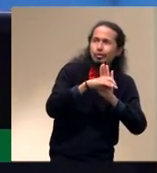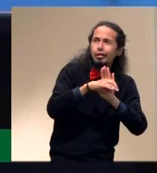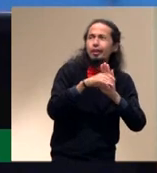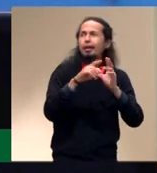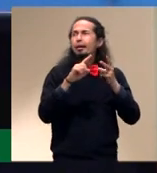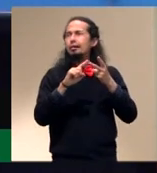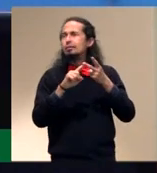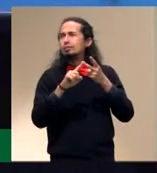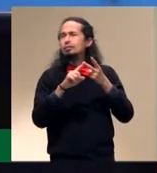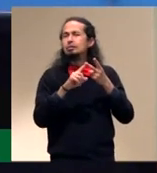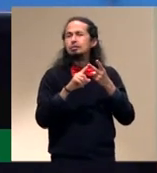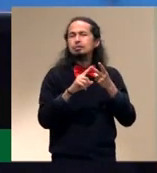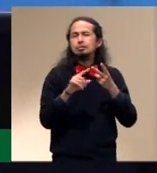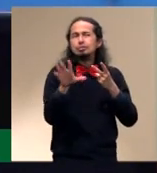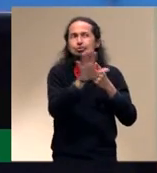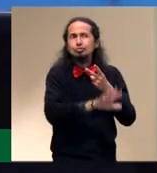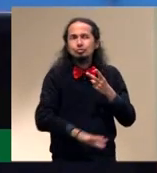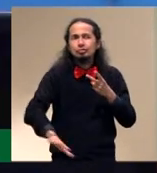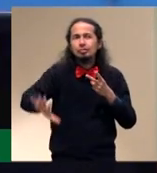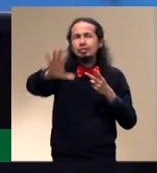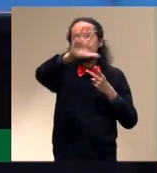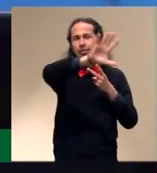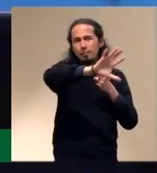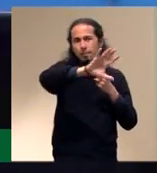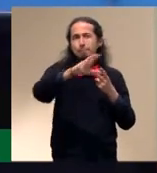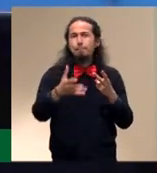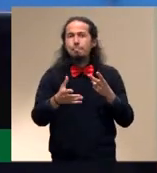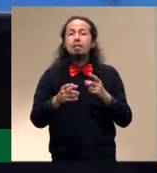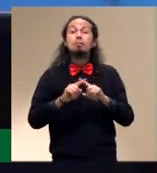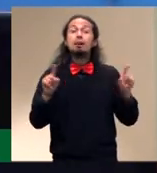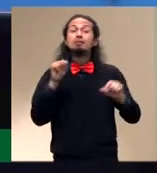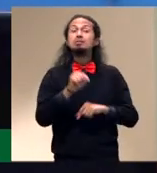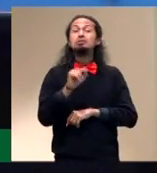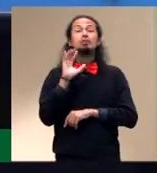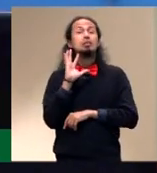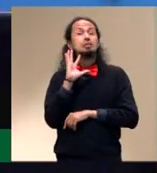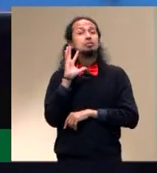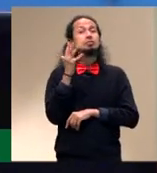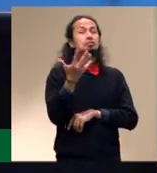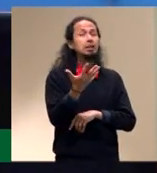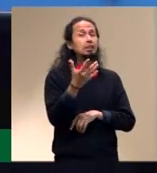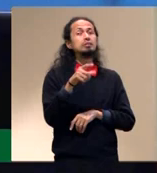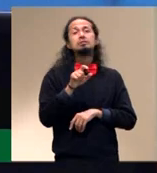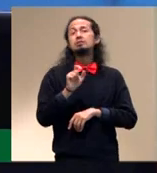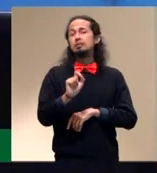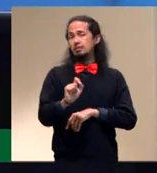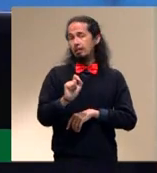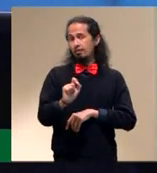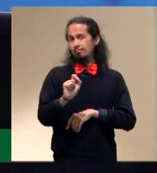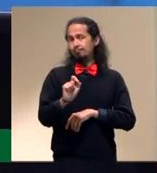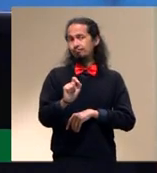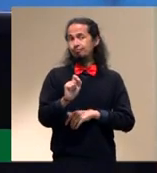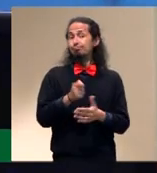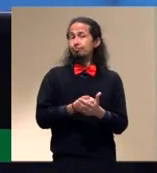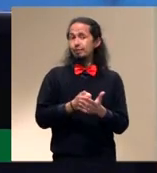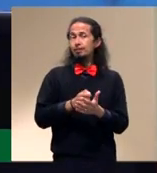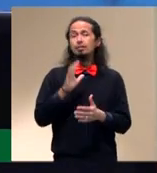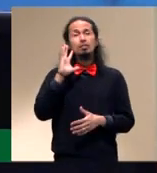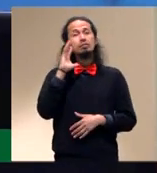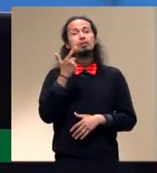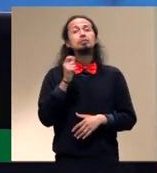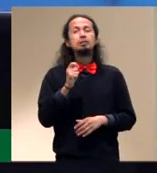noções. Mas isso é resultante, deve ser, tem que vir, ser resultante desse